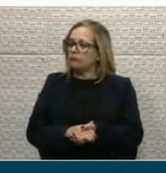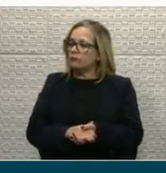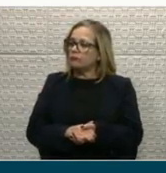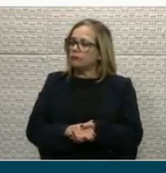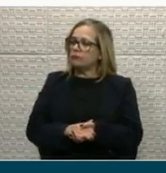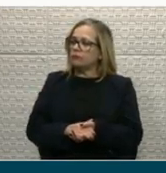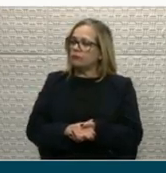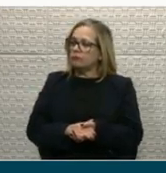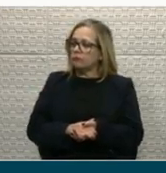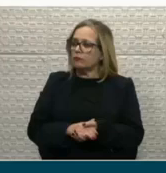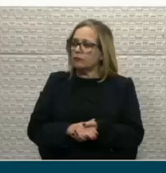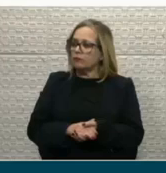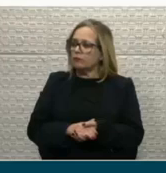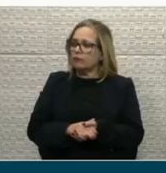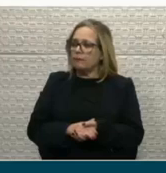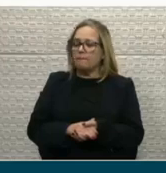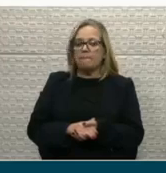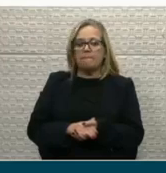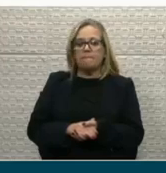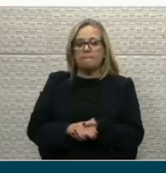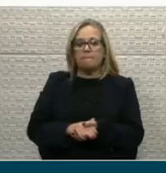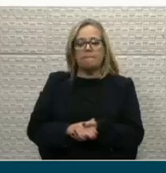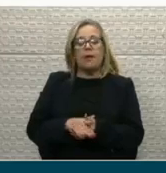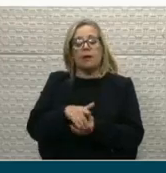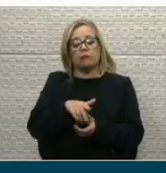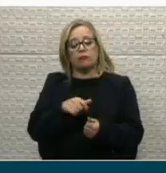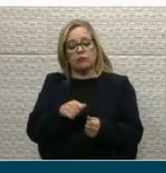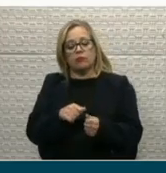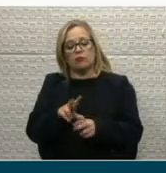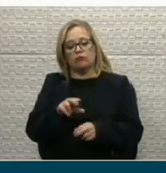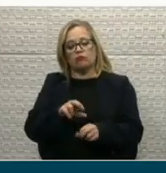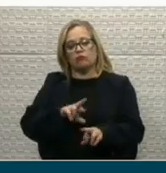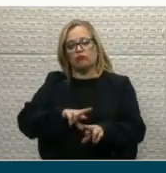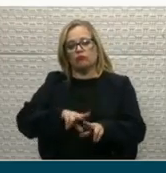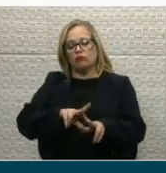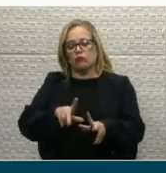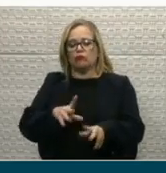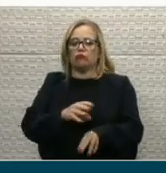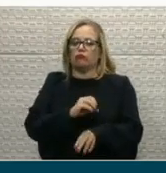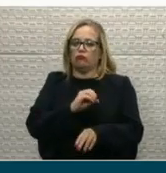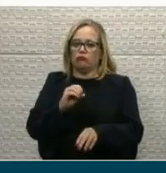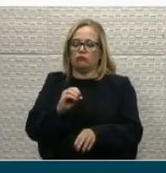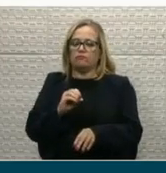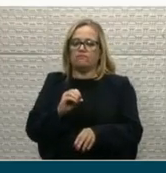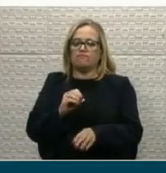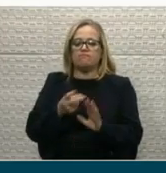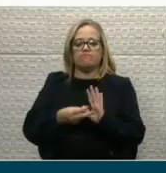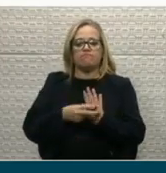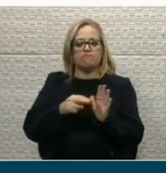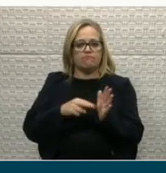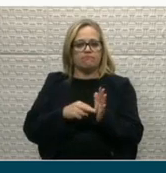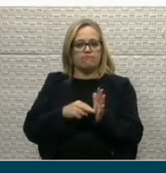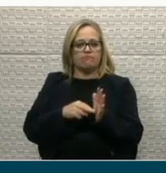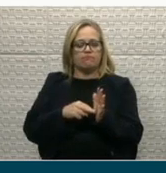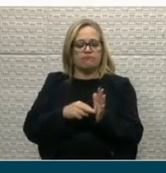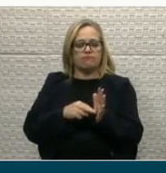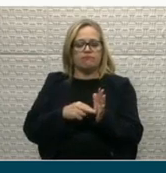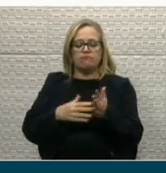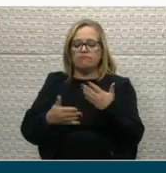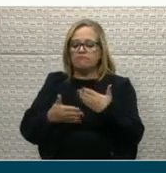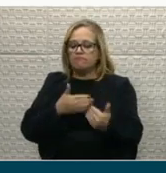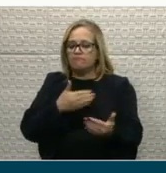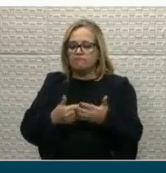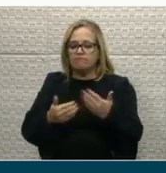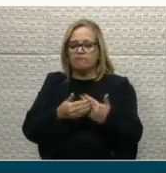nós consideramos durante o processo, ela precisa ser diferente de zero. Isso quer dizer que quando eu tomo